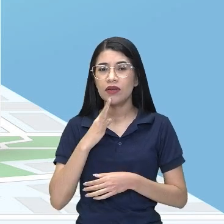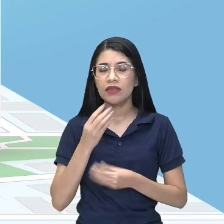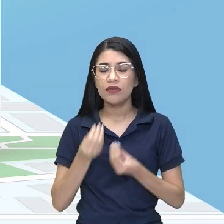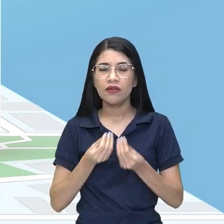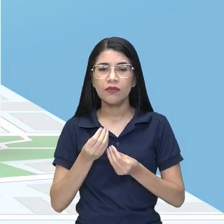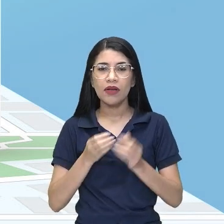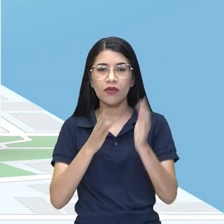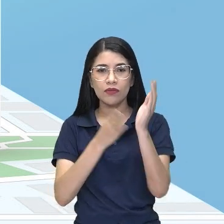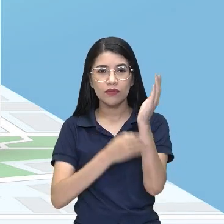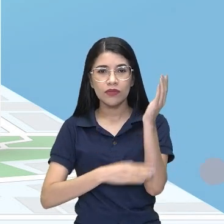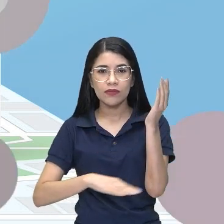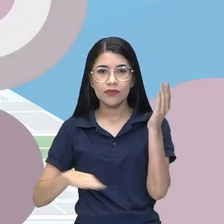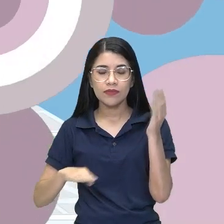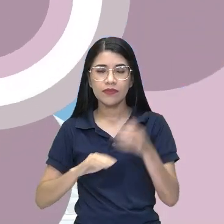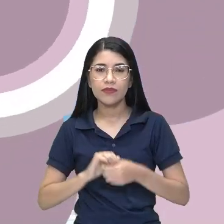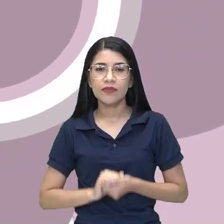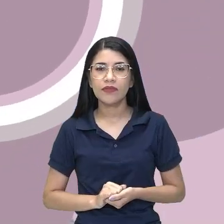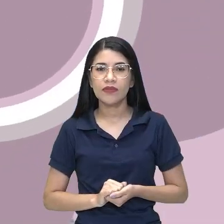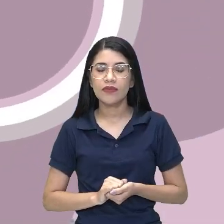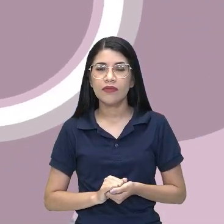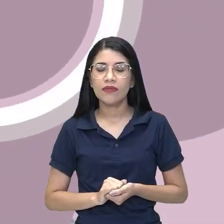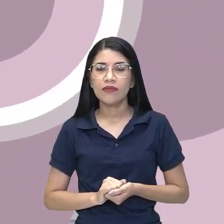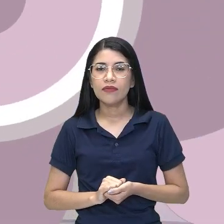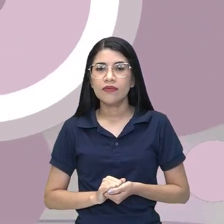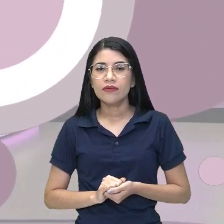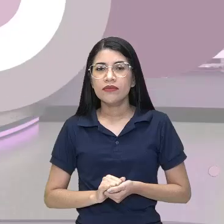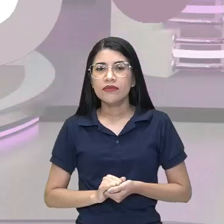plano cartesiano ortogonal.